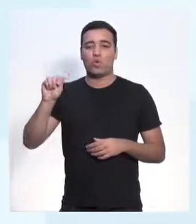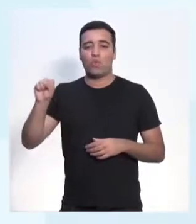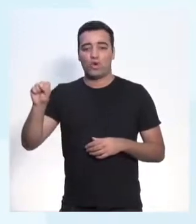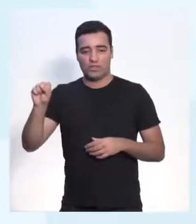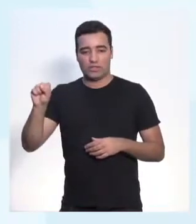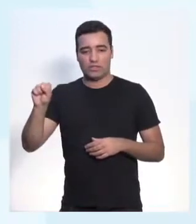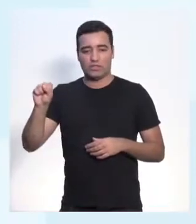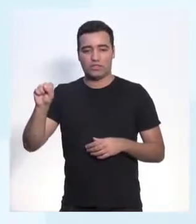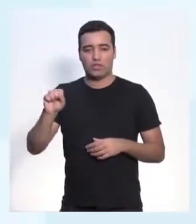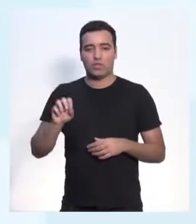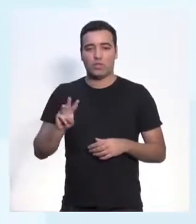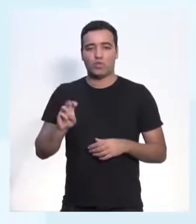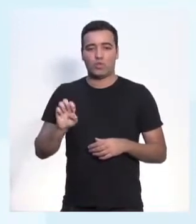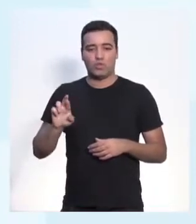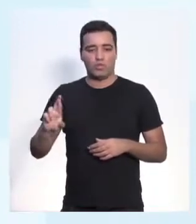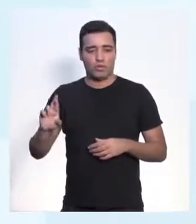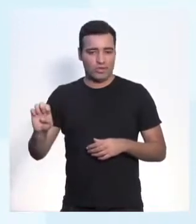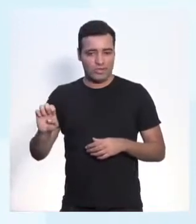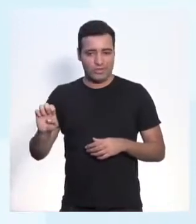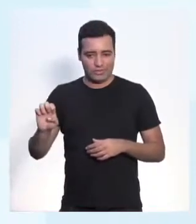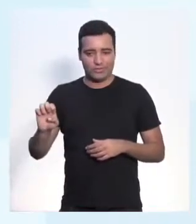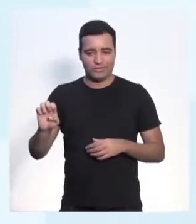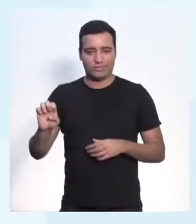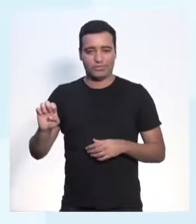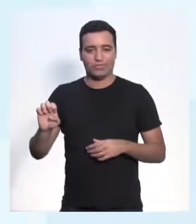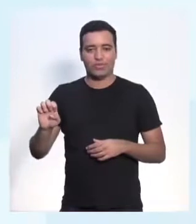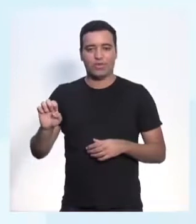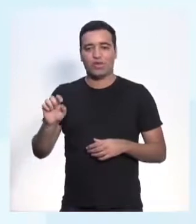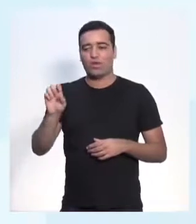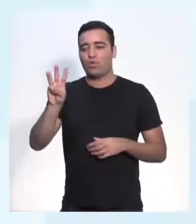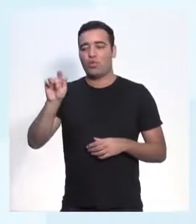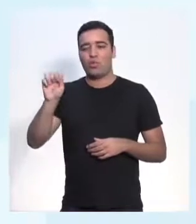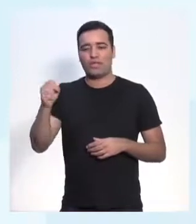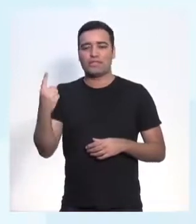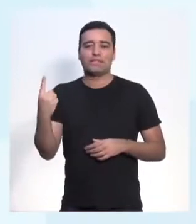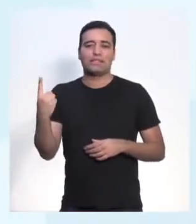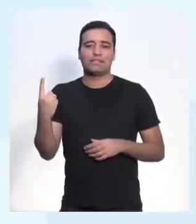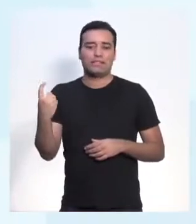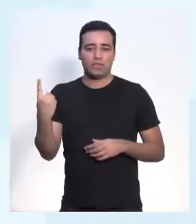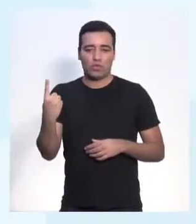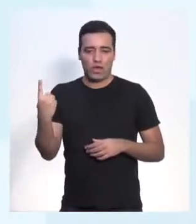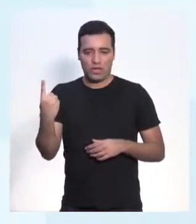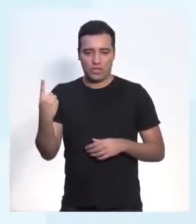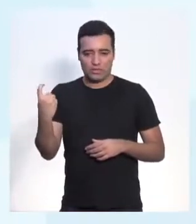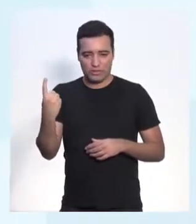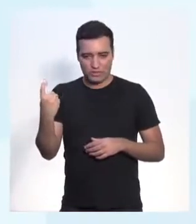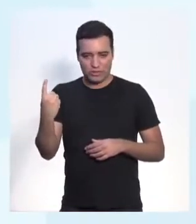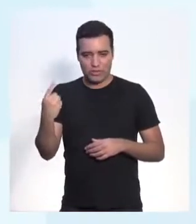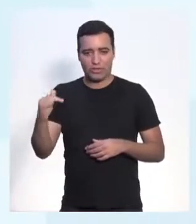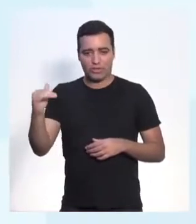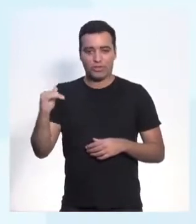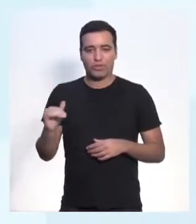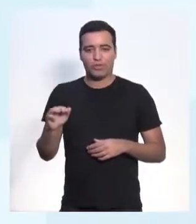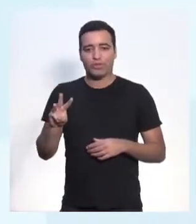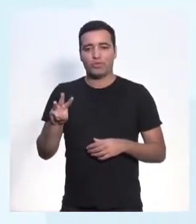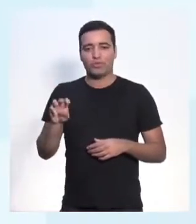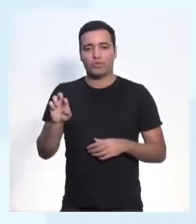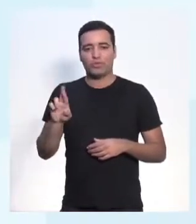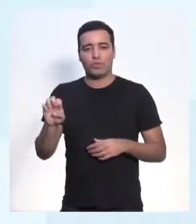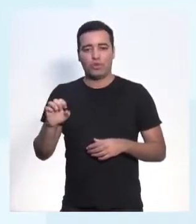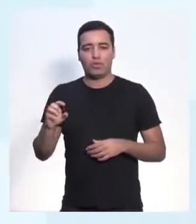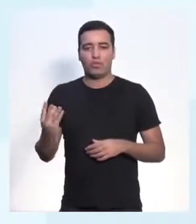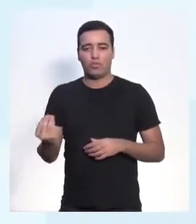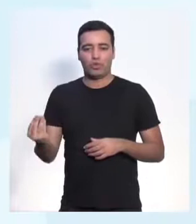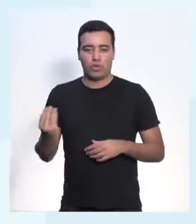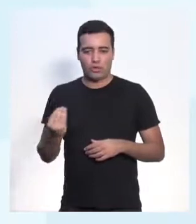saber. O was você usa para singular, o were você usa para plural. É lógico que isso aí vocês colocando em frase fica mais fácil. E aí você pode usar com